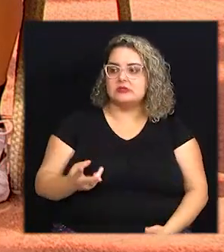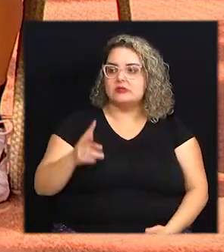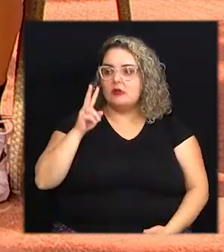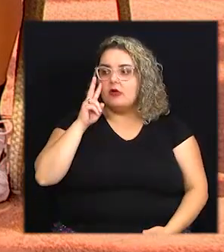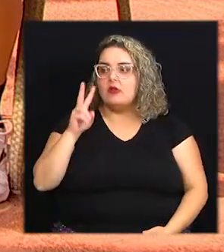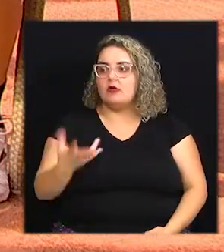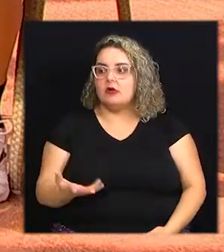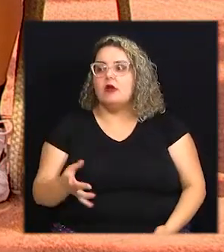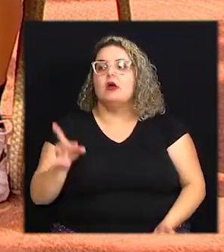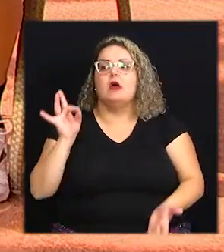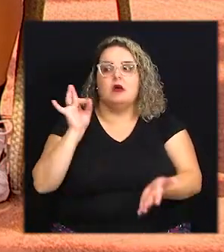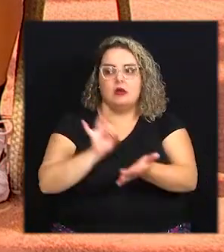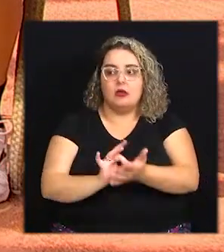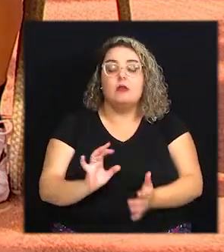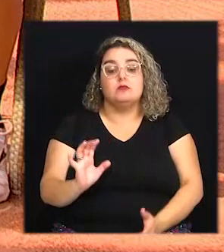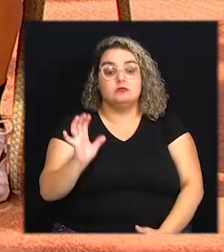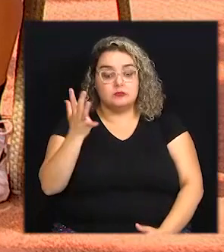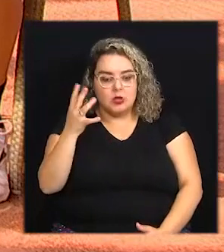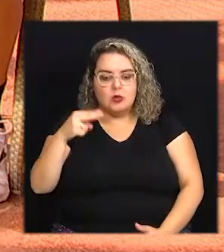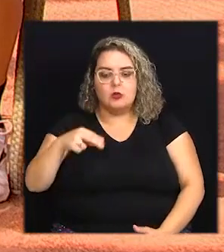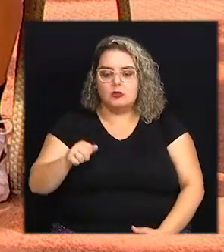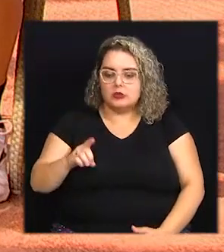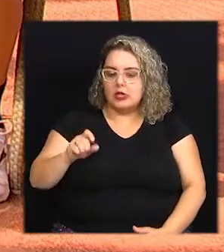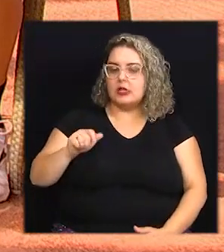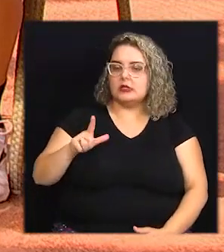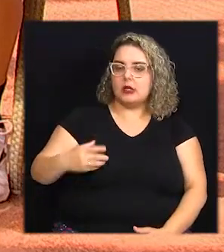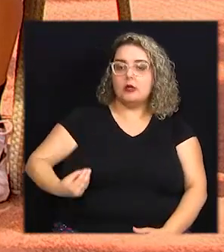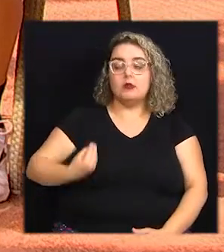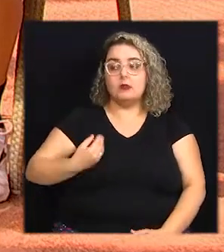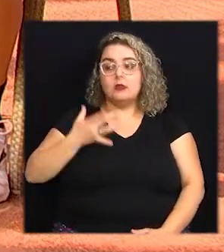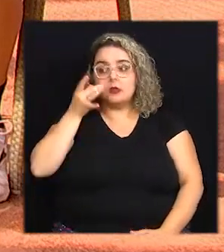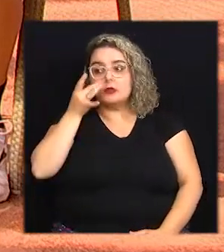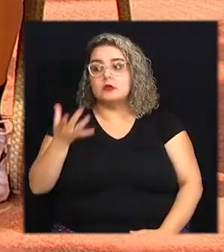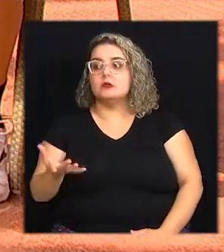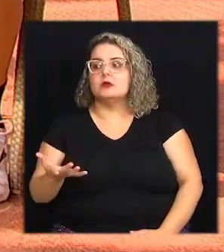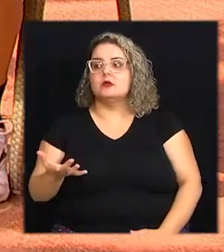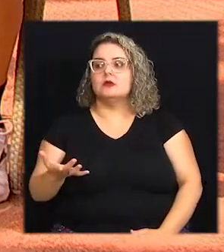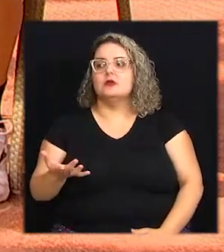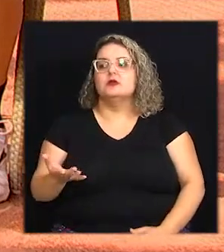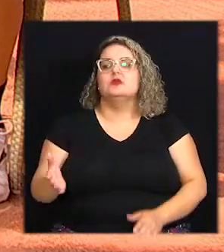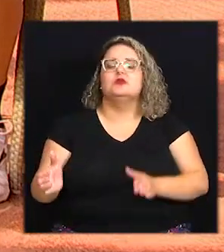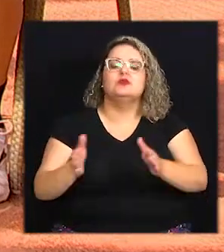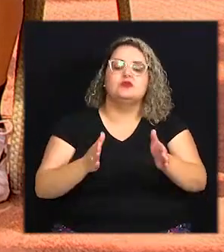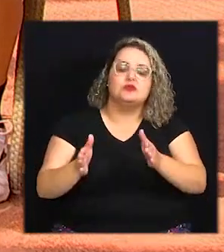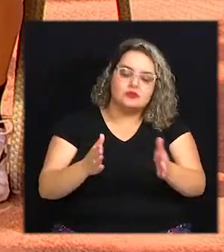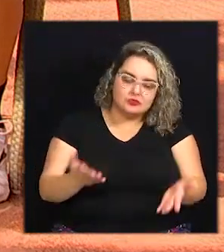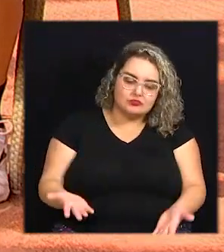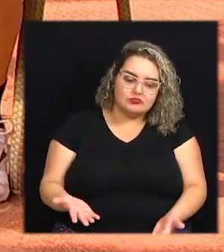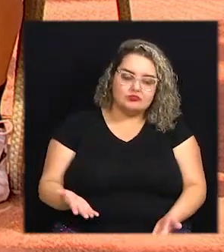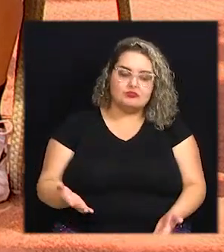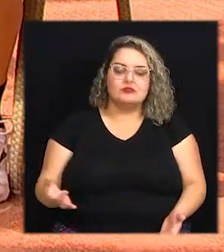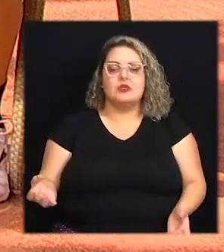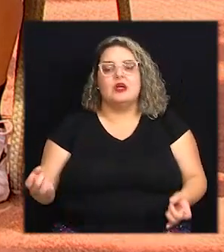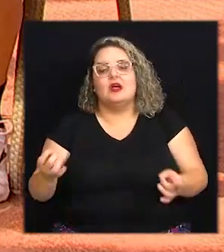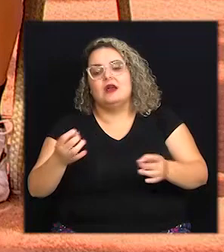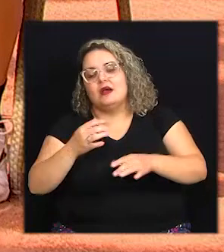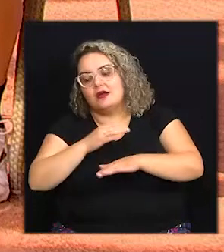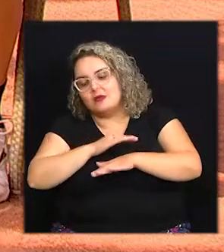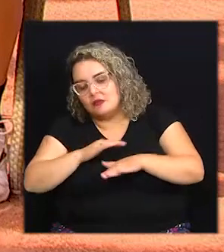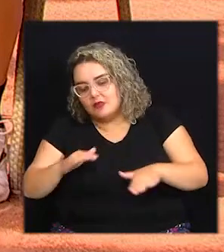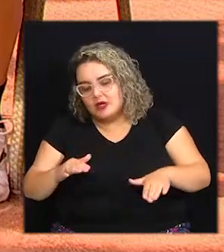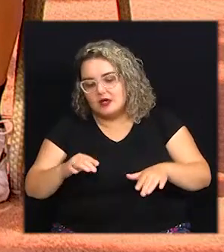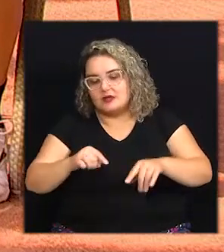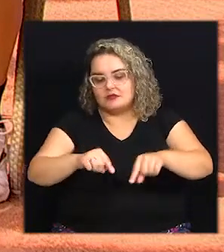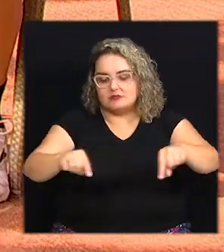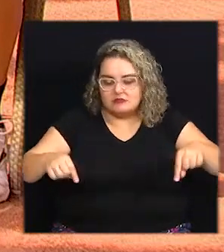vê que era algo que tipo realmente acontecia, o Nadal vivenciou isso, mas a partir do momento que já está se encerrando, que